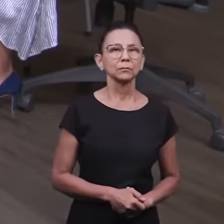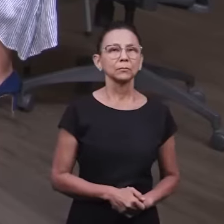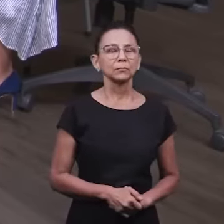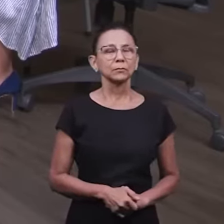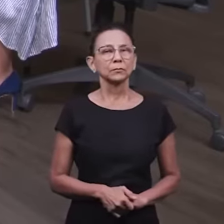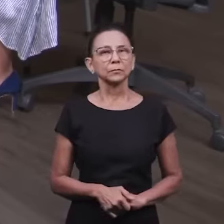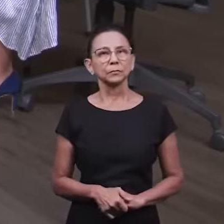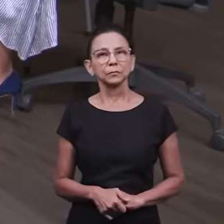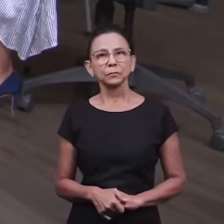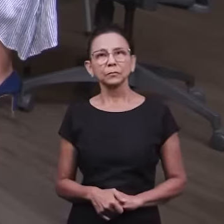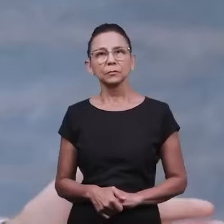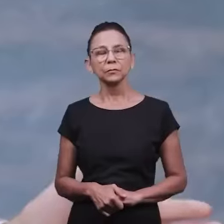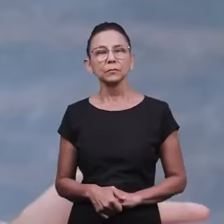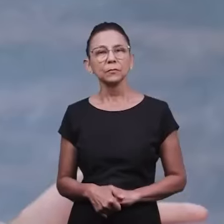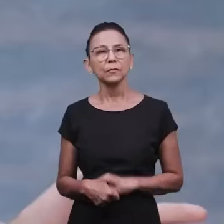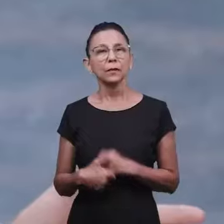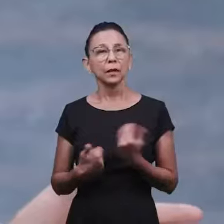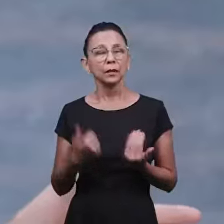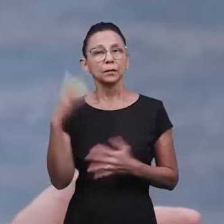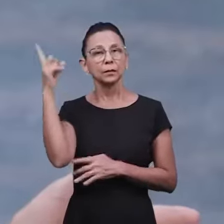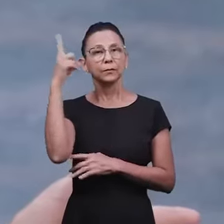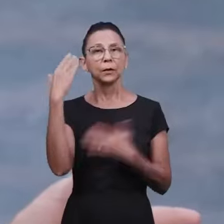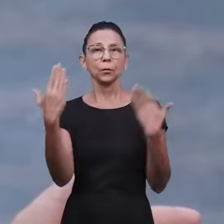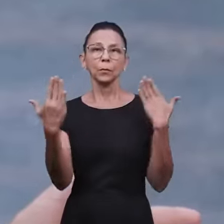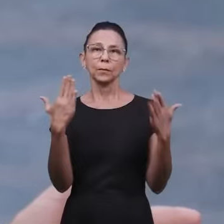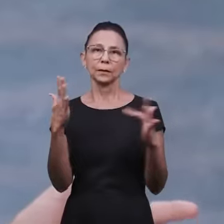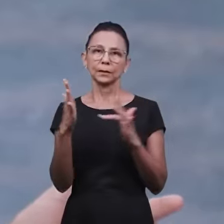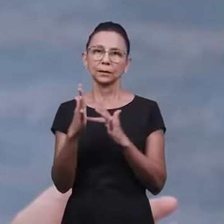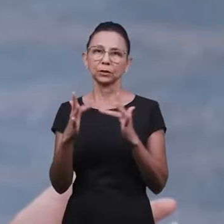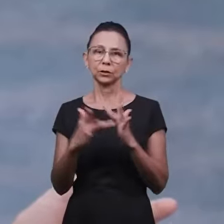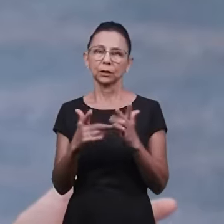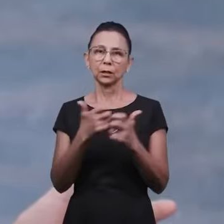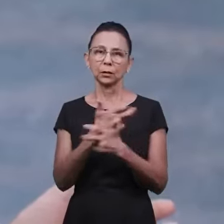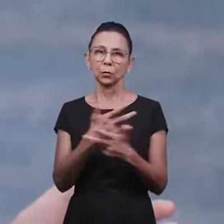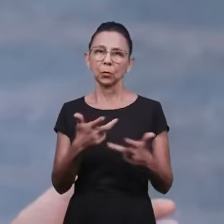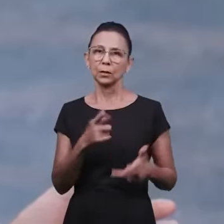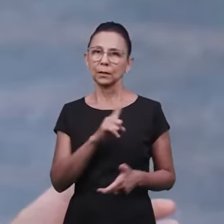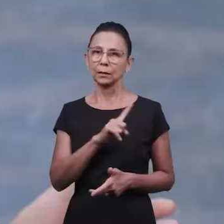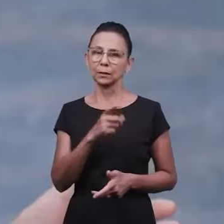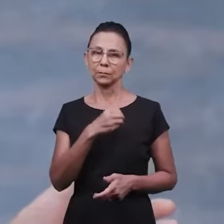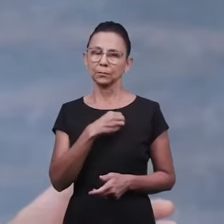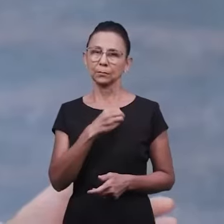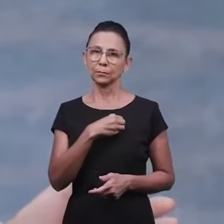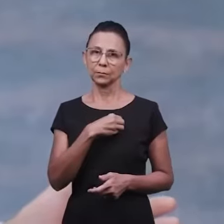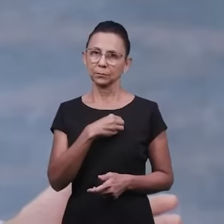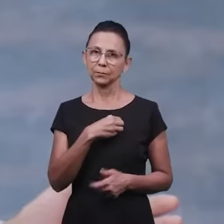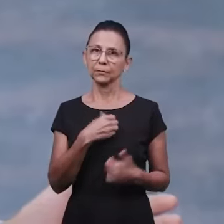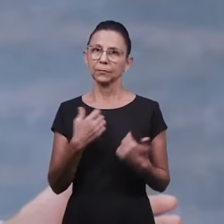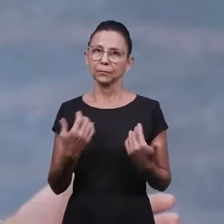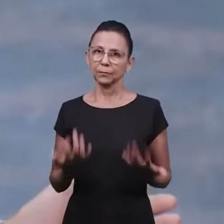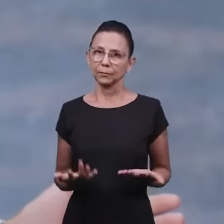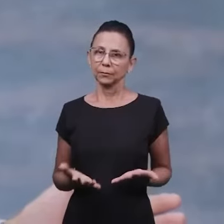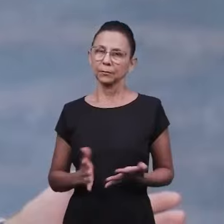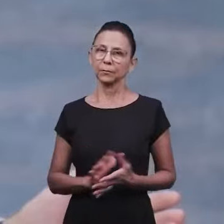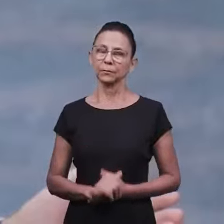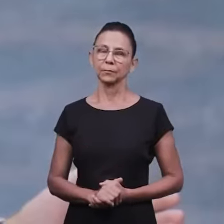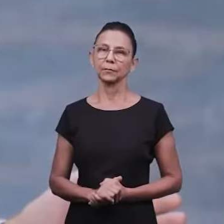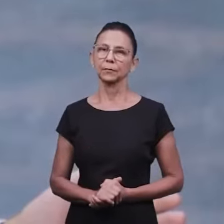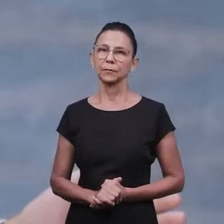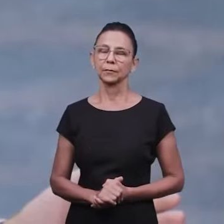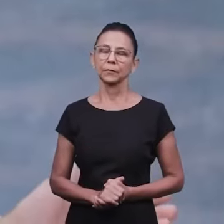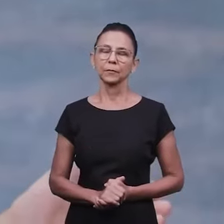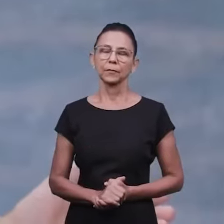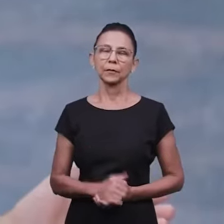pecou, ele é um tipo profético de Jesus. Jesus faz os seus próprios instrumentos. Ele não